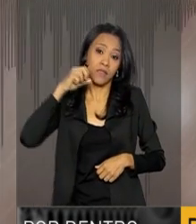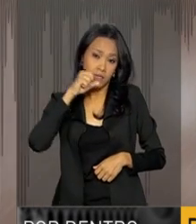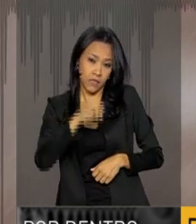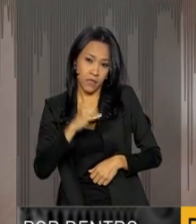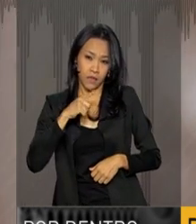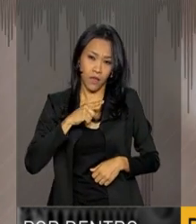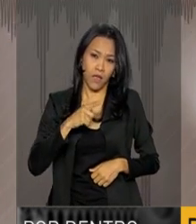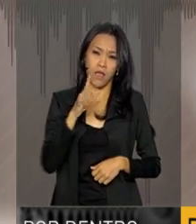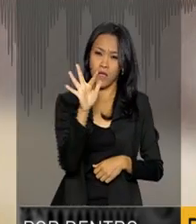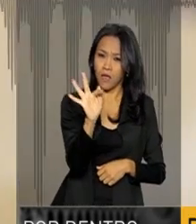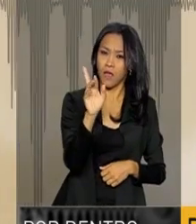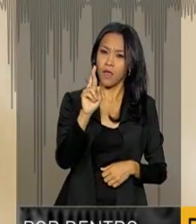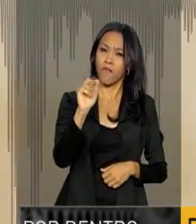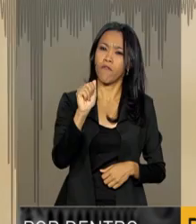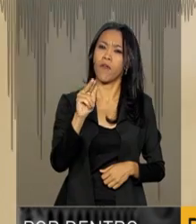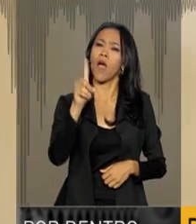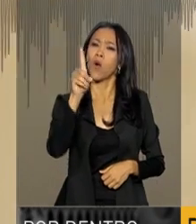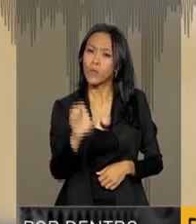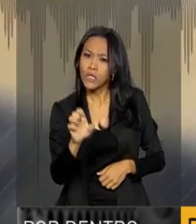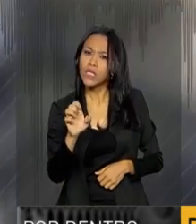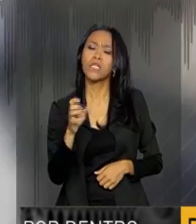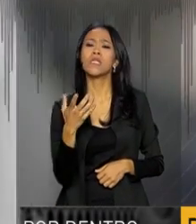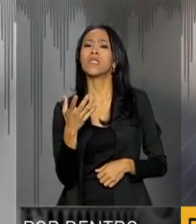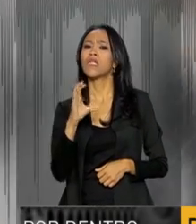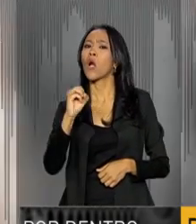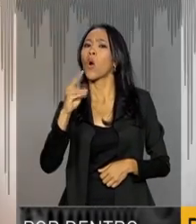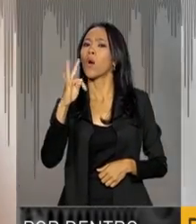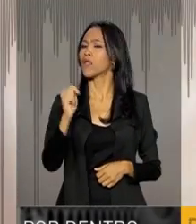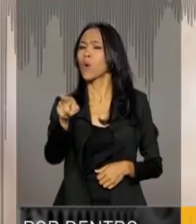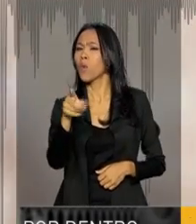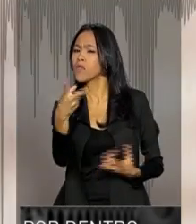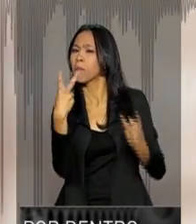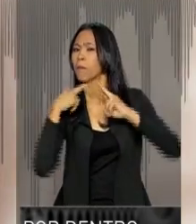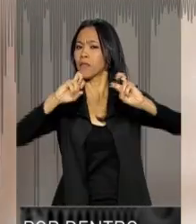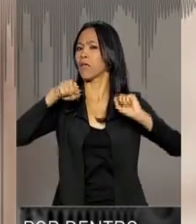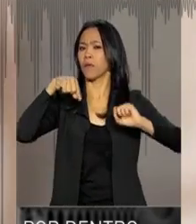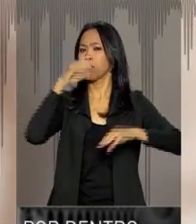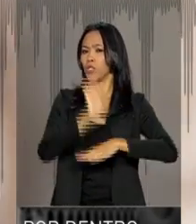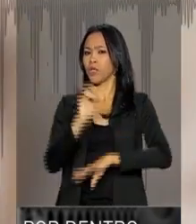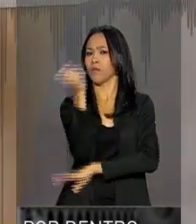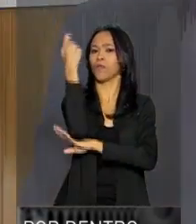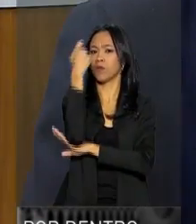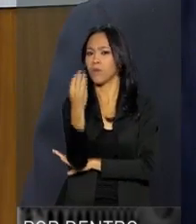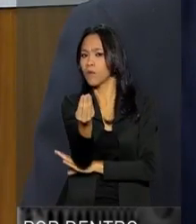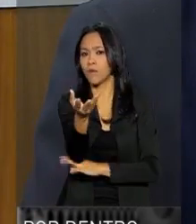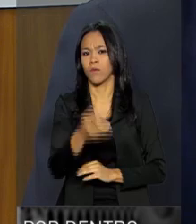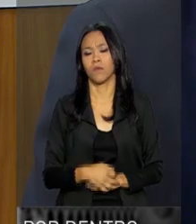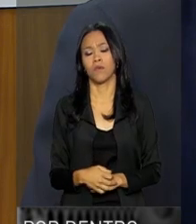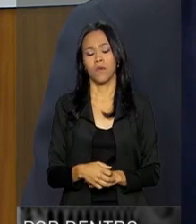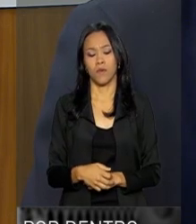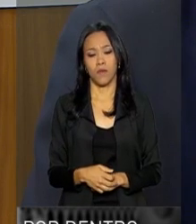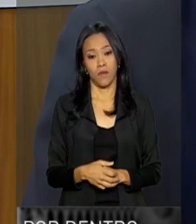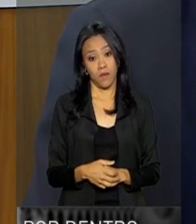ao sistema de cotas como o senhor vê essa questão para o estado gaúcho olha é a